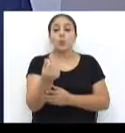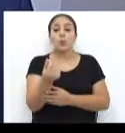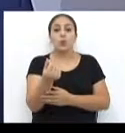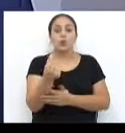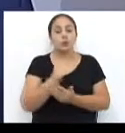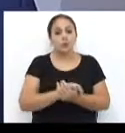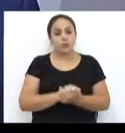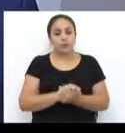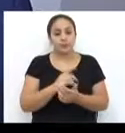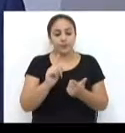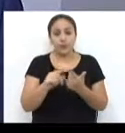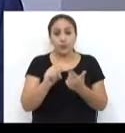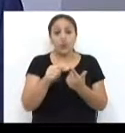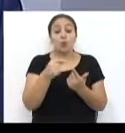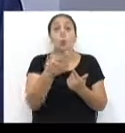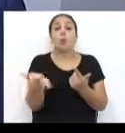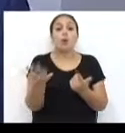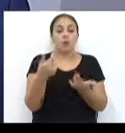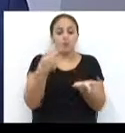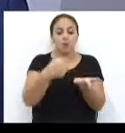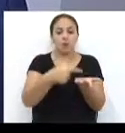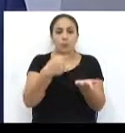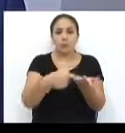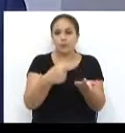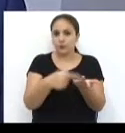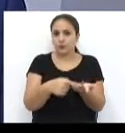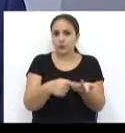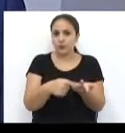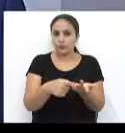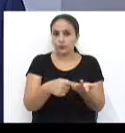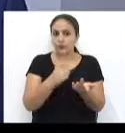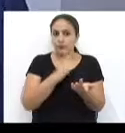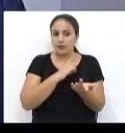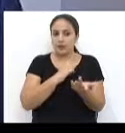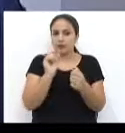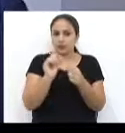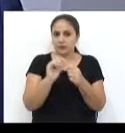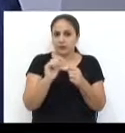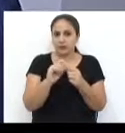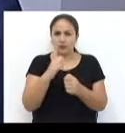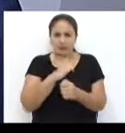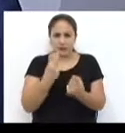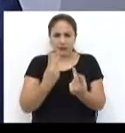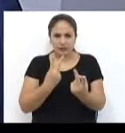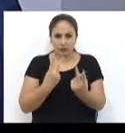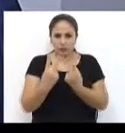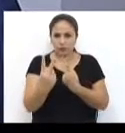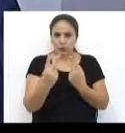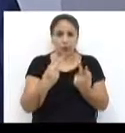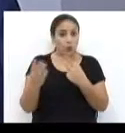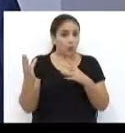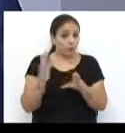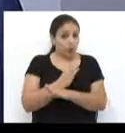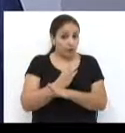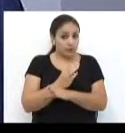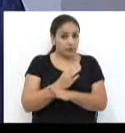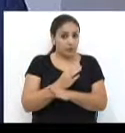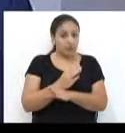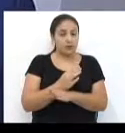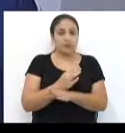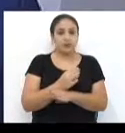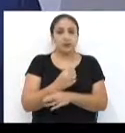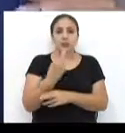custo desse pedágio? Quais são os compromissos que as concessionárias vão ter que assumir? Vai ter duplicação integral da